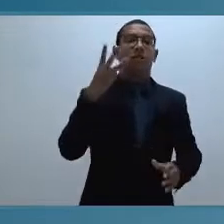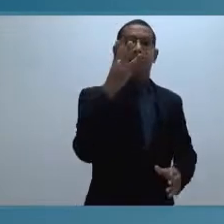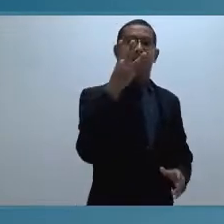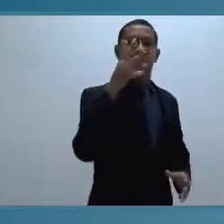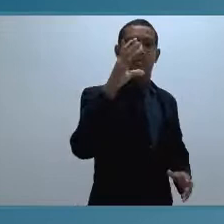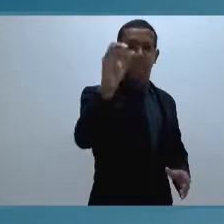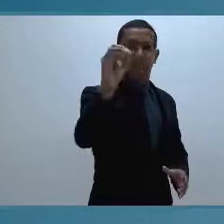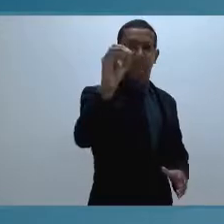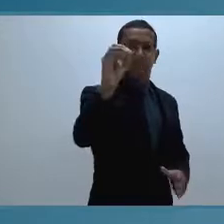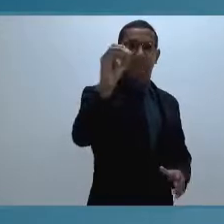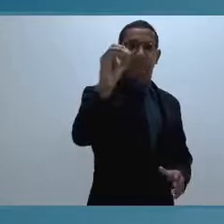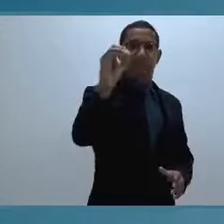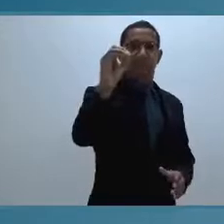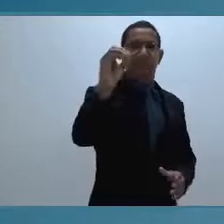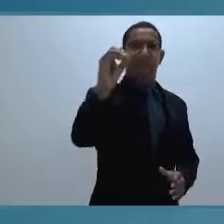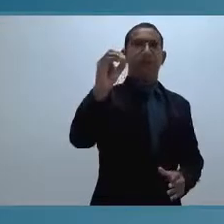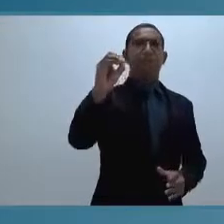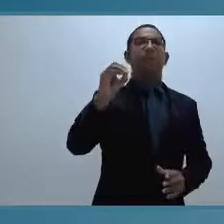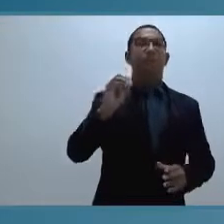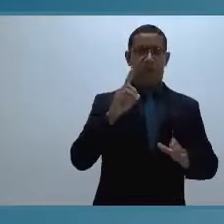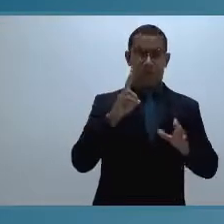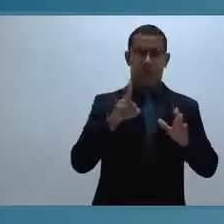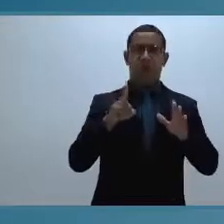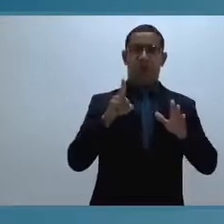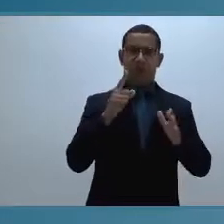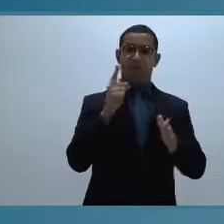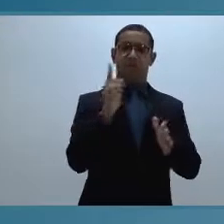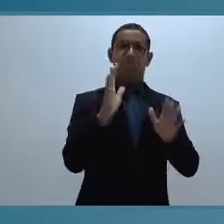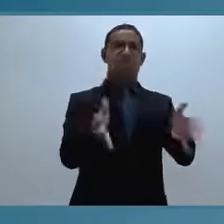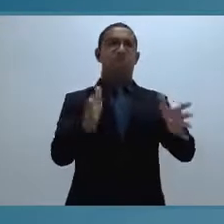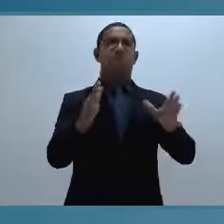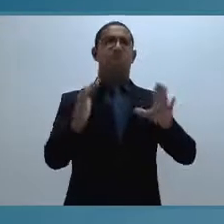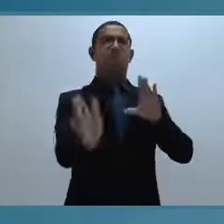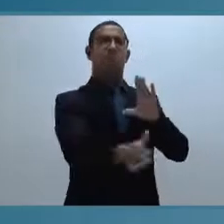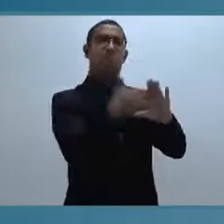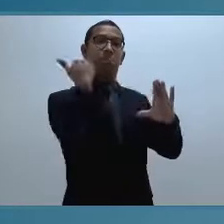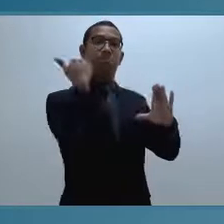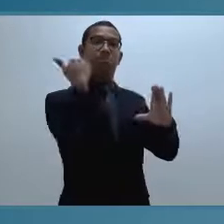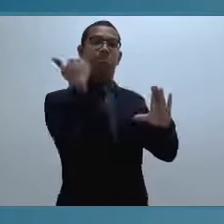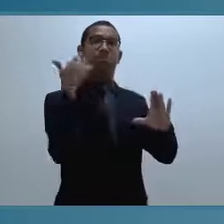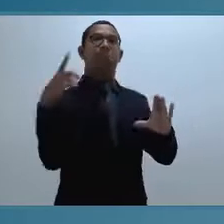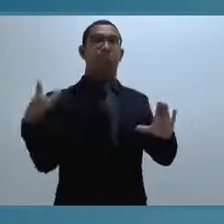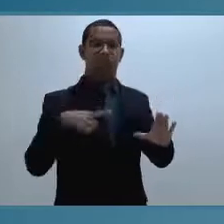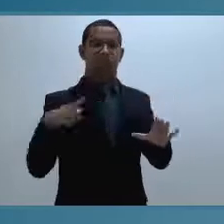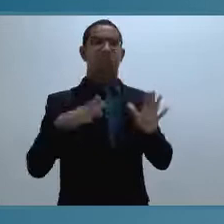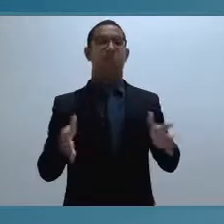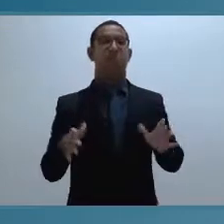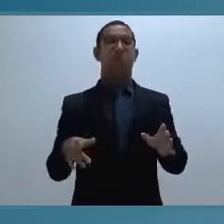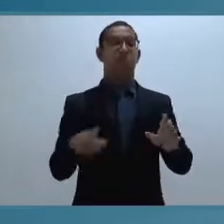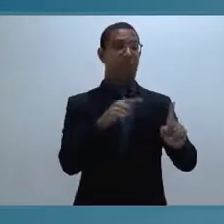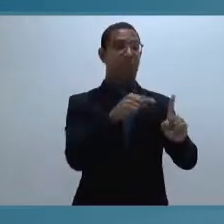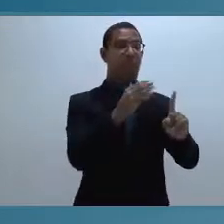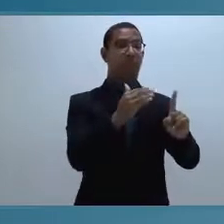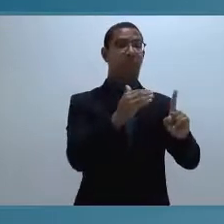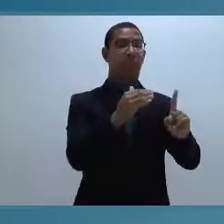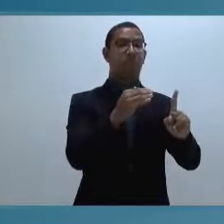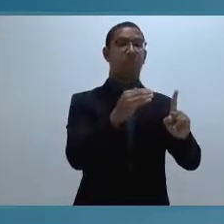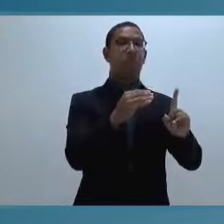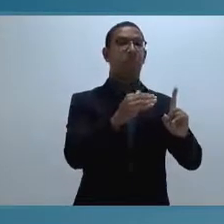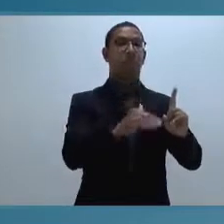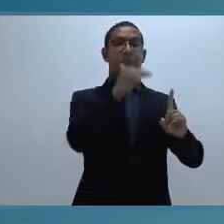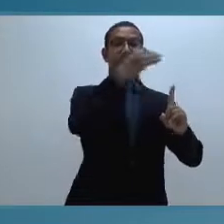30/9/2022, a nova minuta. Né? Então, já está lá na COS, que o embargador Ronaldo, muito diligente, foi